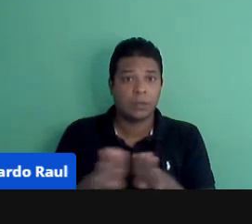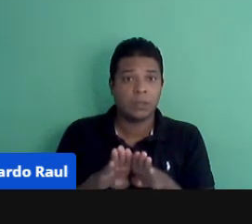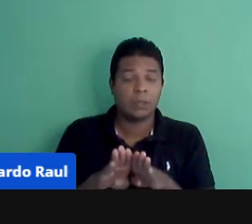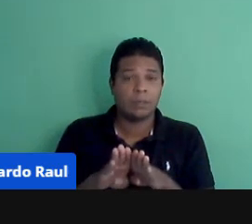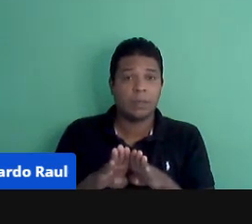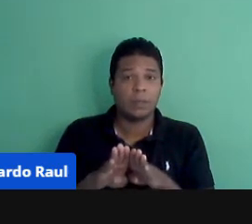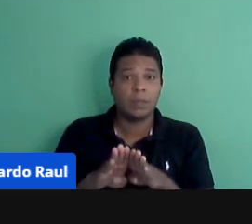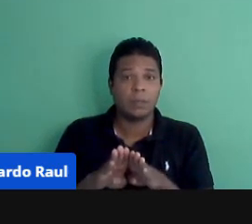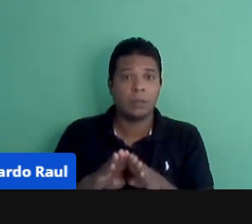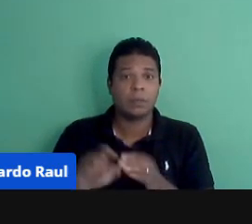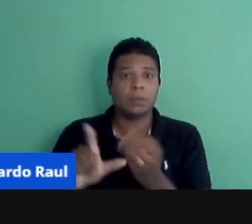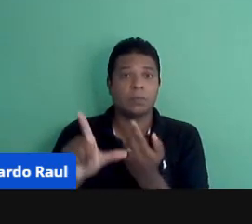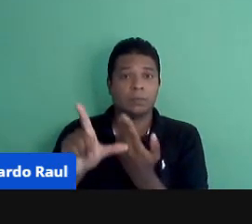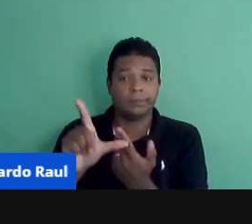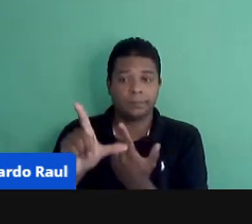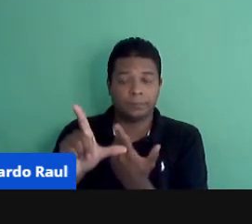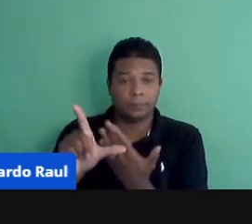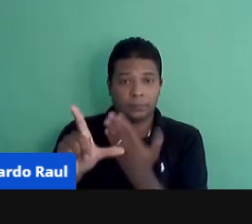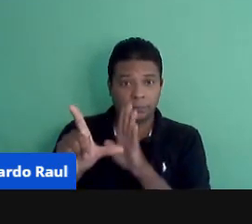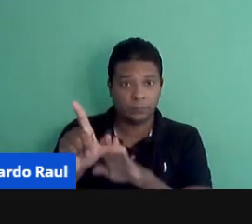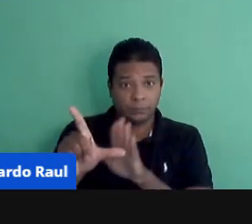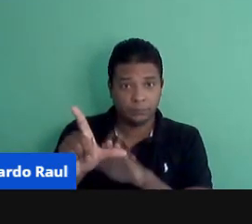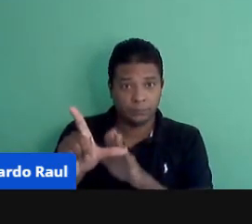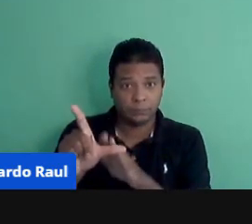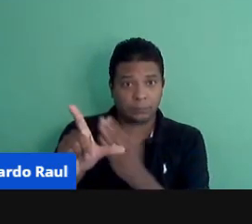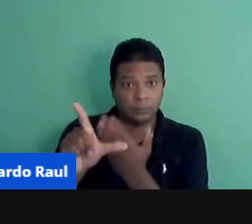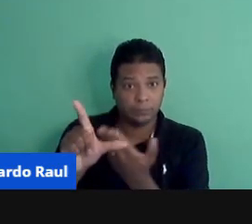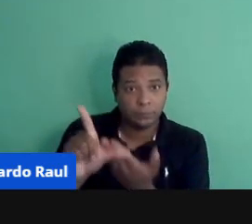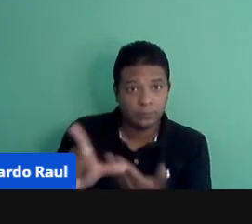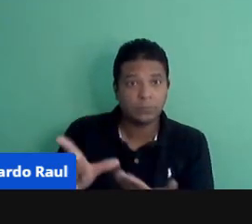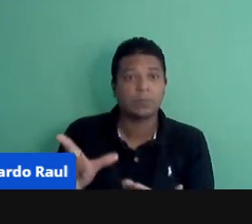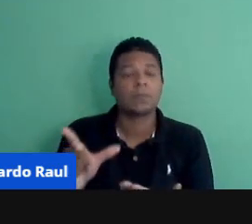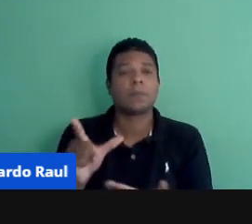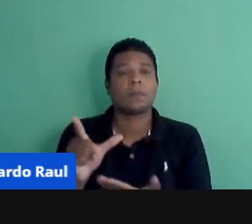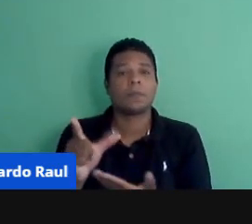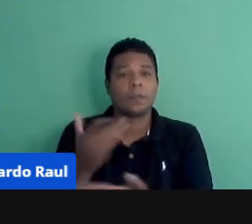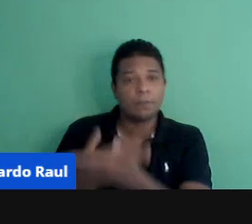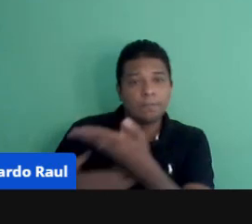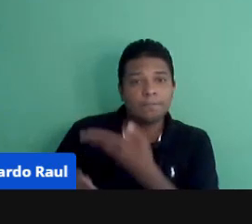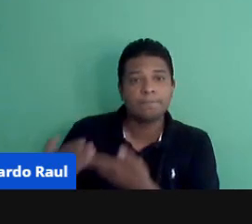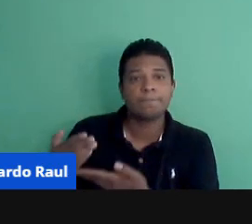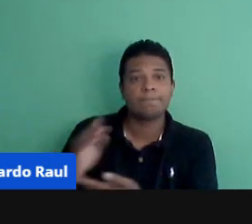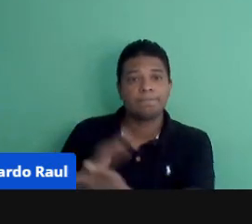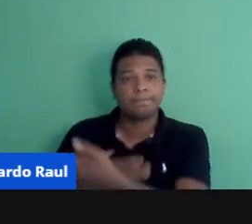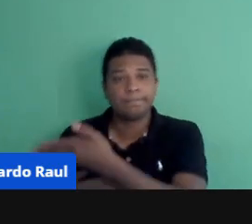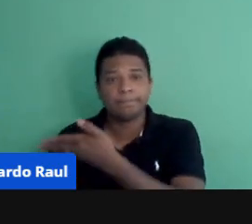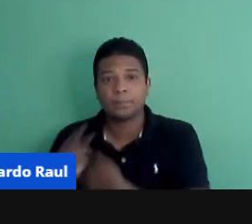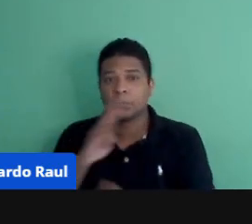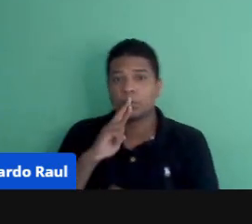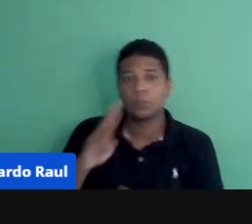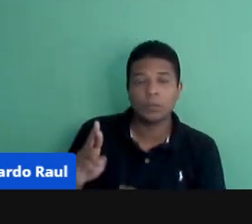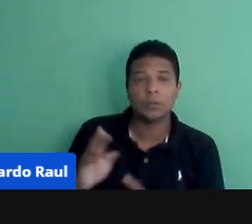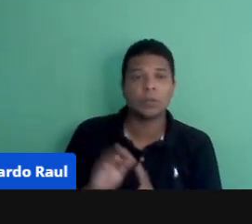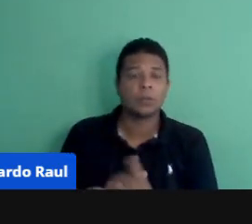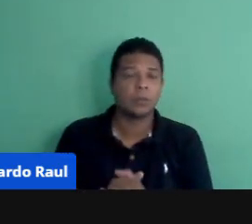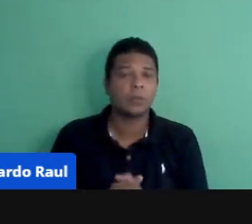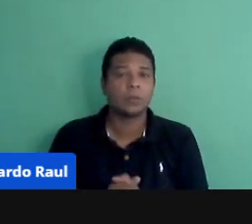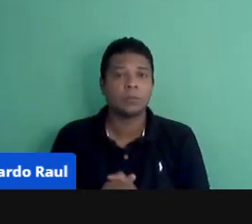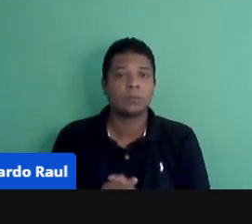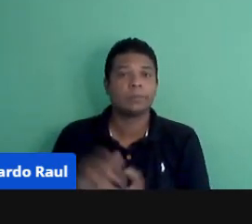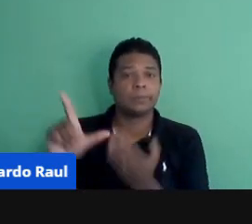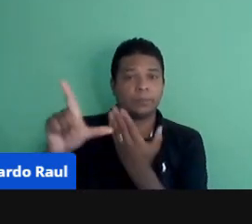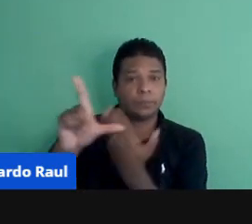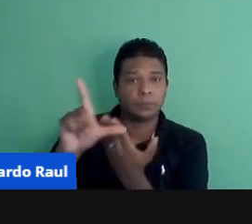Classroom, porque nós conseguimos mandar um feedback, retornar para o aluno, nós conseguimos interagir pelo Google Classroom,